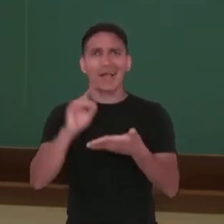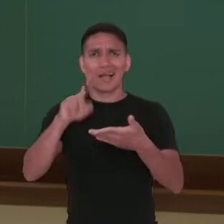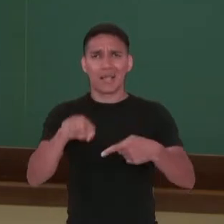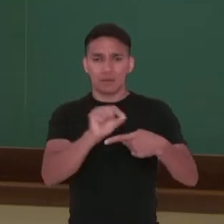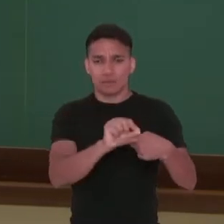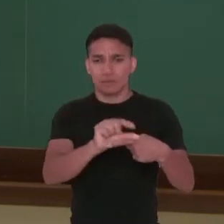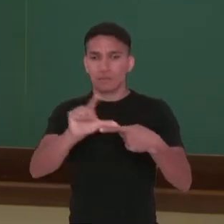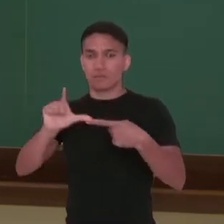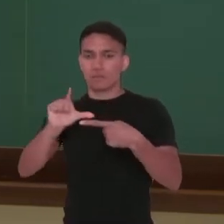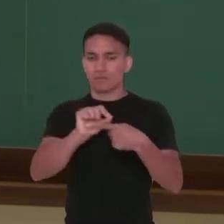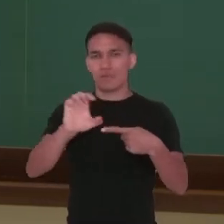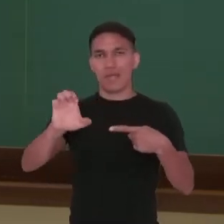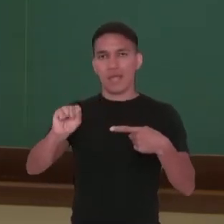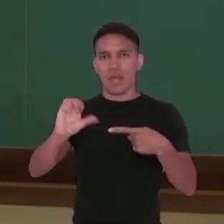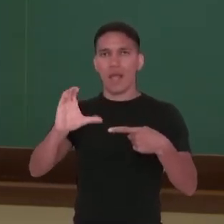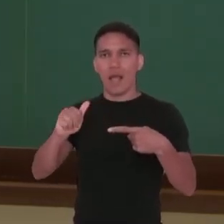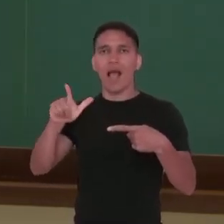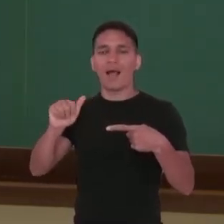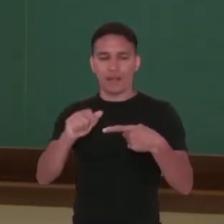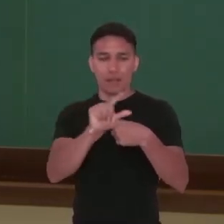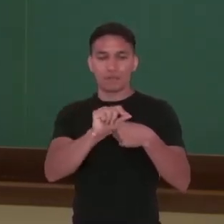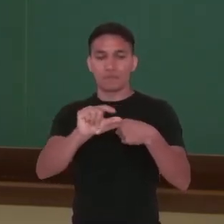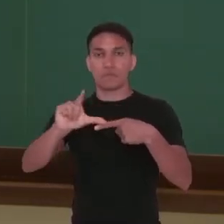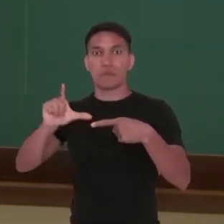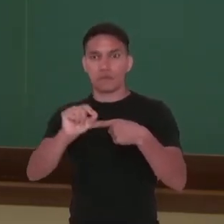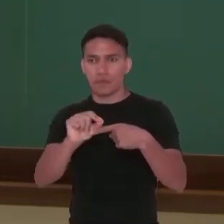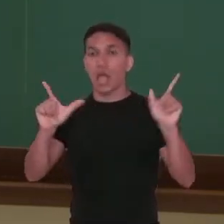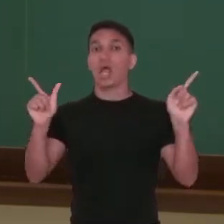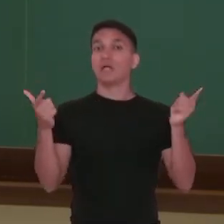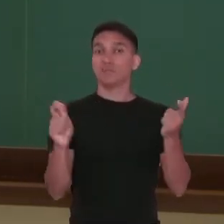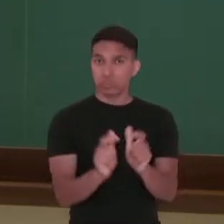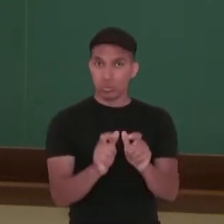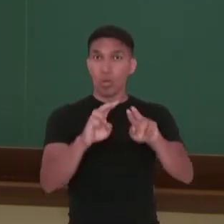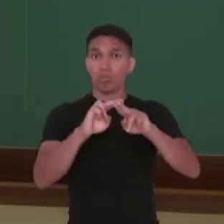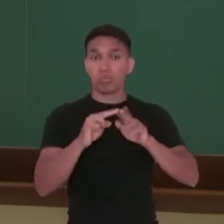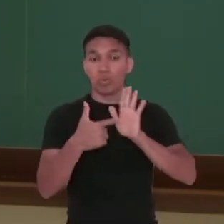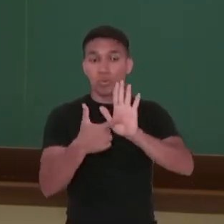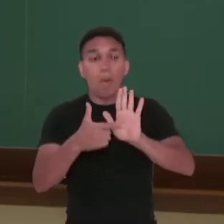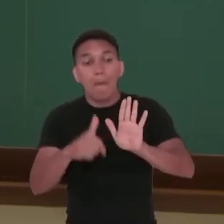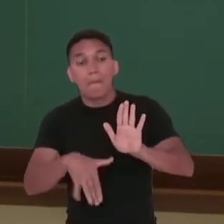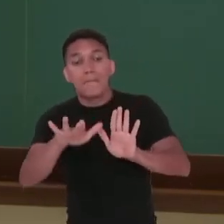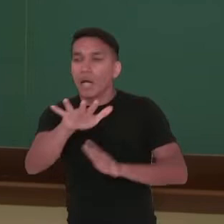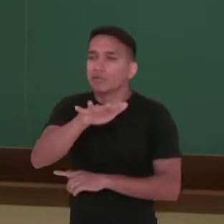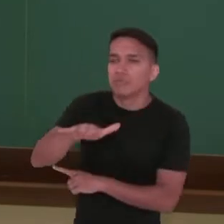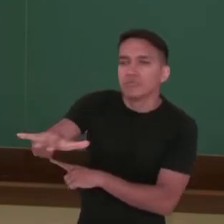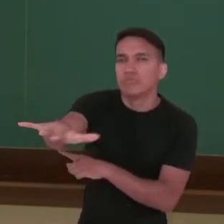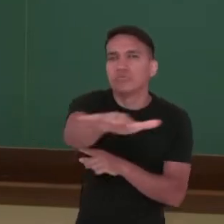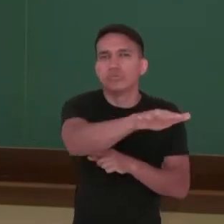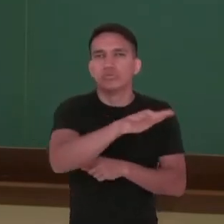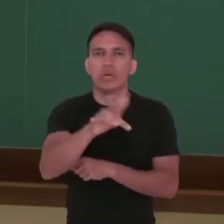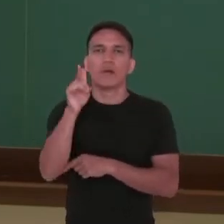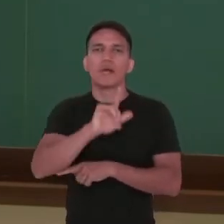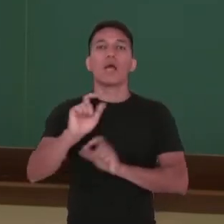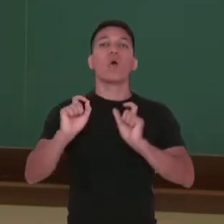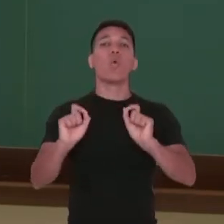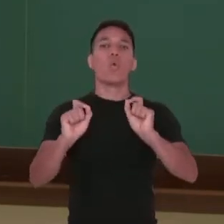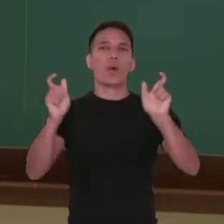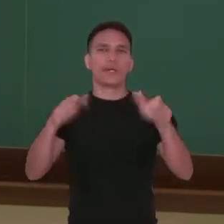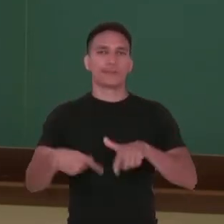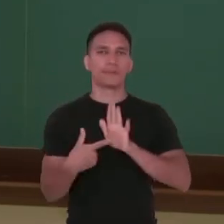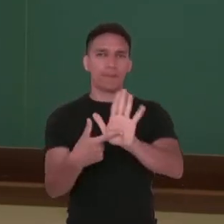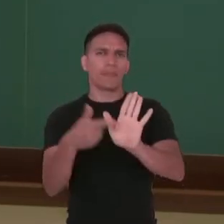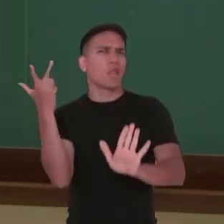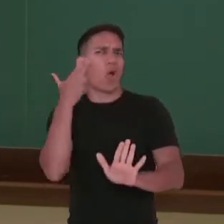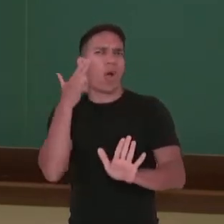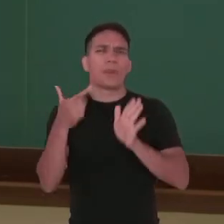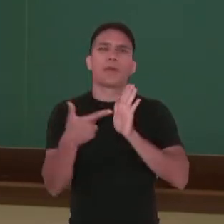escala pequena, e aí ele tem uma amplitude maior da representação da superfície terrestre. Muito utilizada aí para